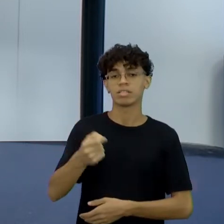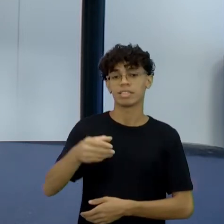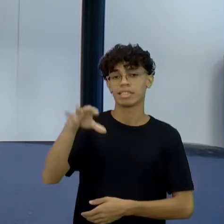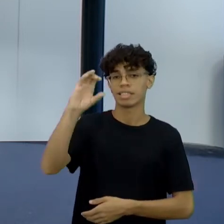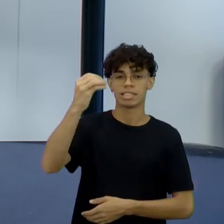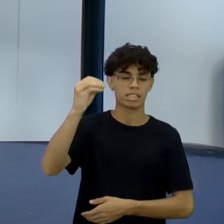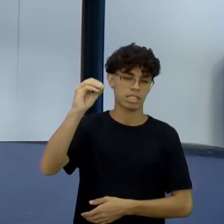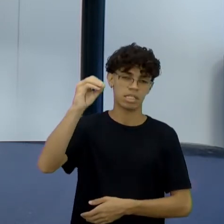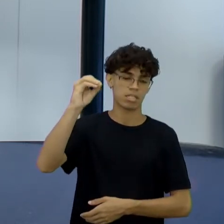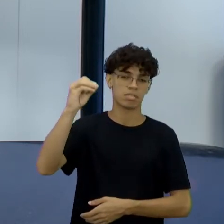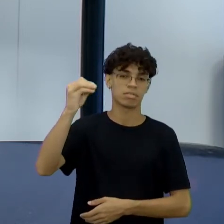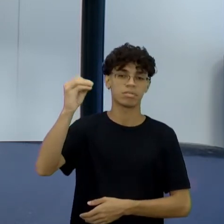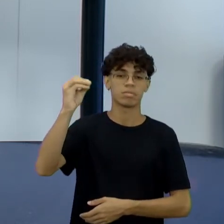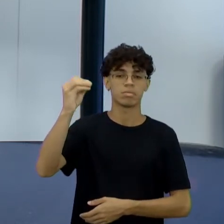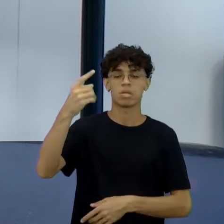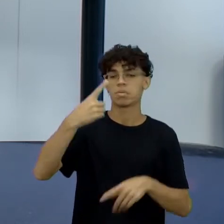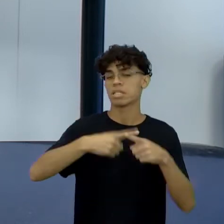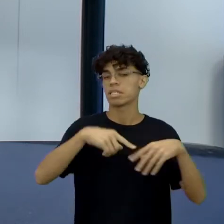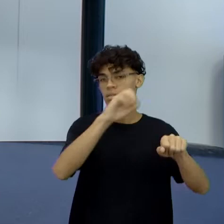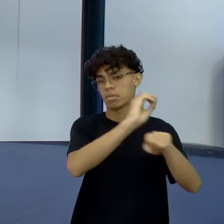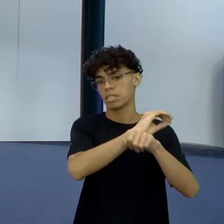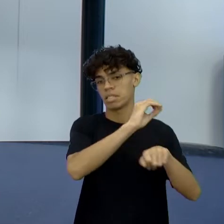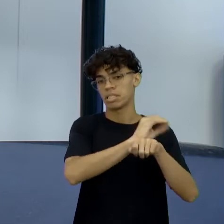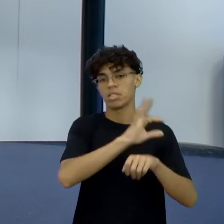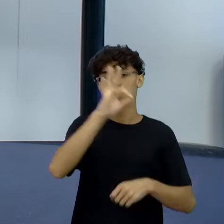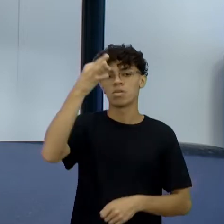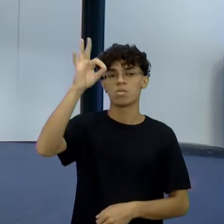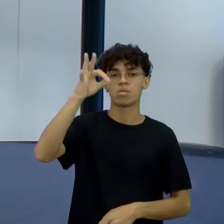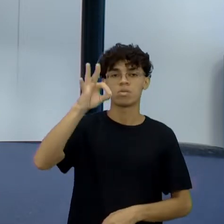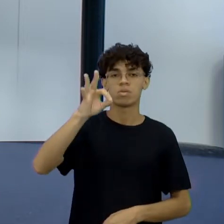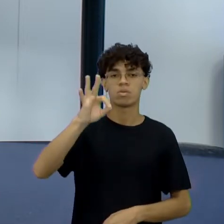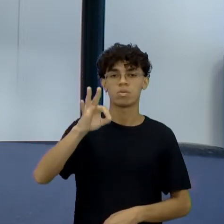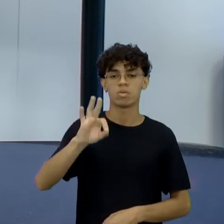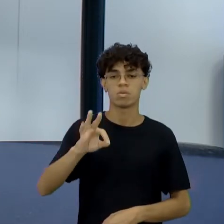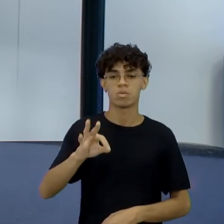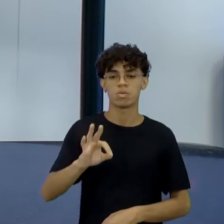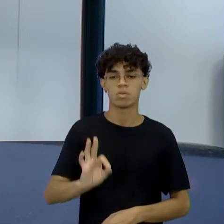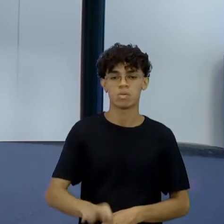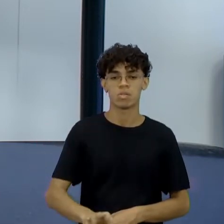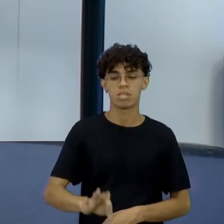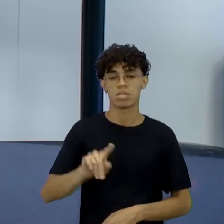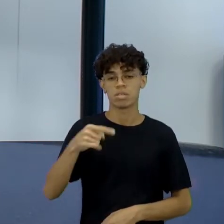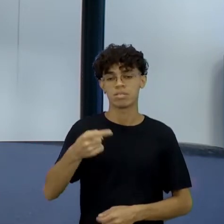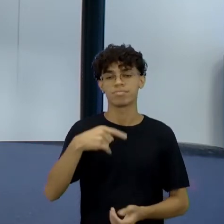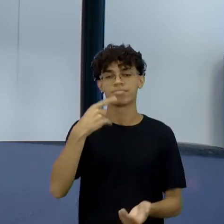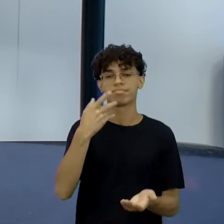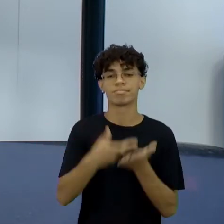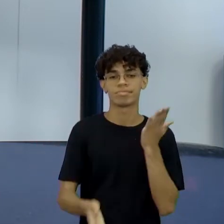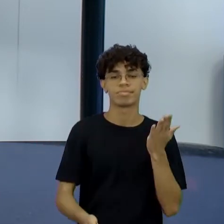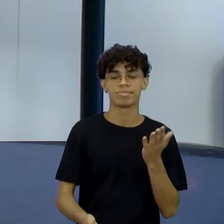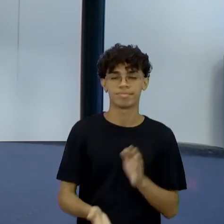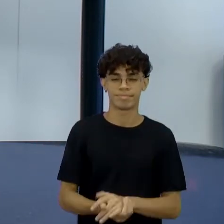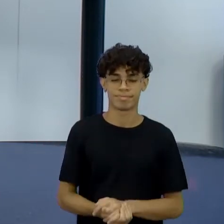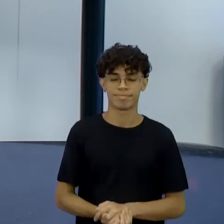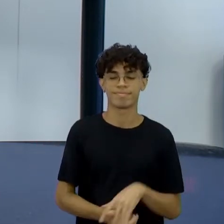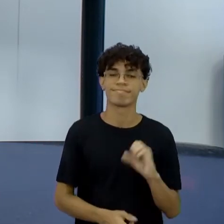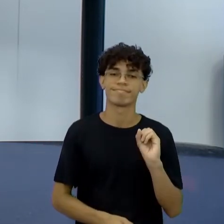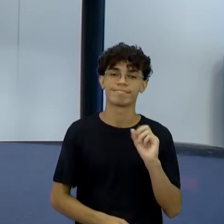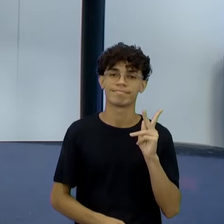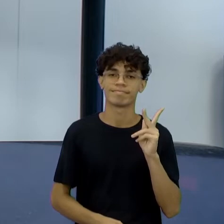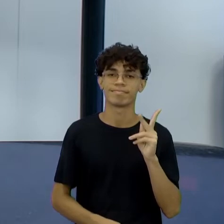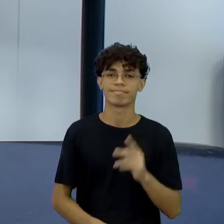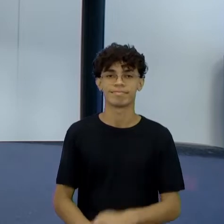nessa situação, porque está parado, entre em movimento, fazendo aumentos até cair no chão, tá bom? É isso que a gente está